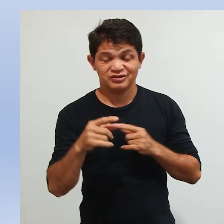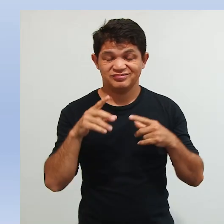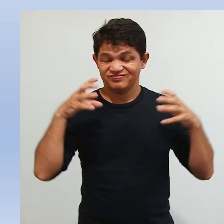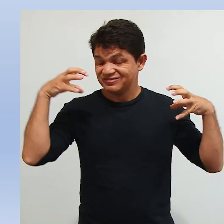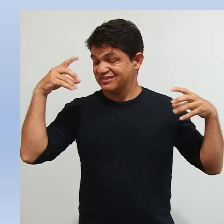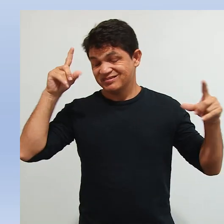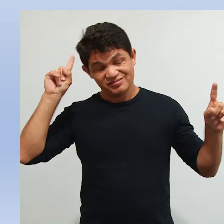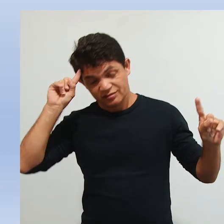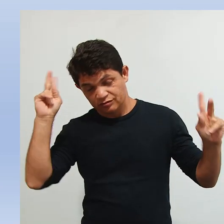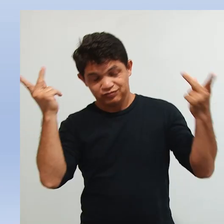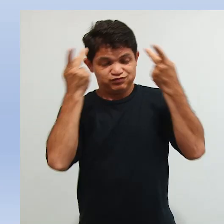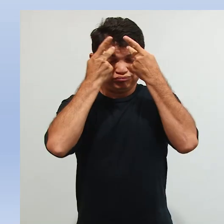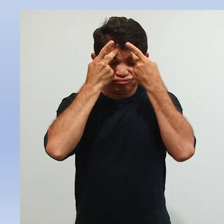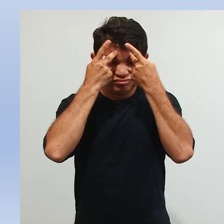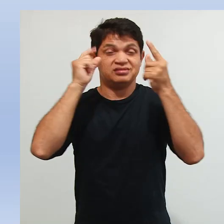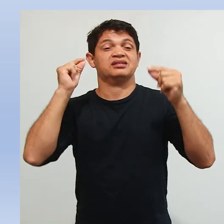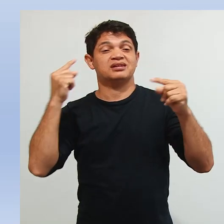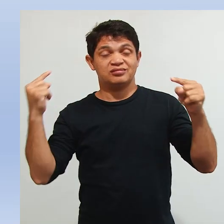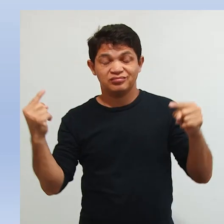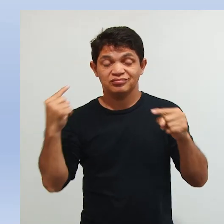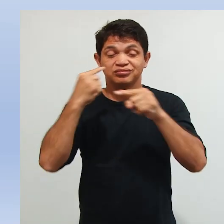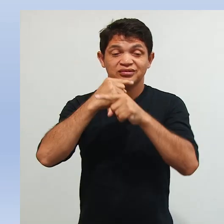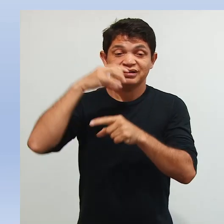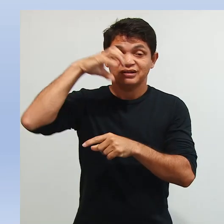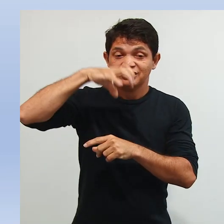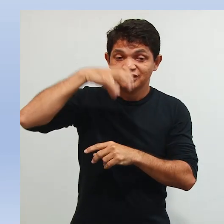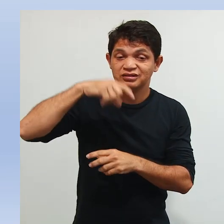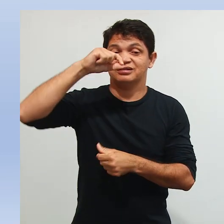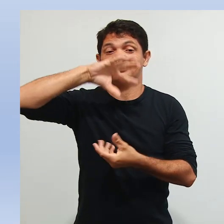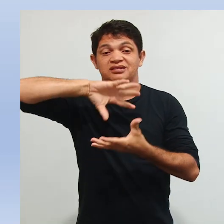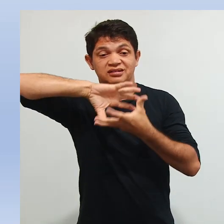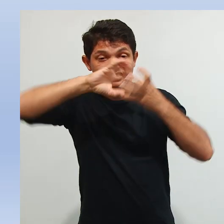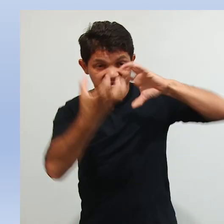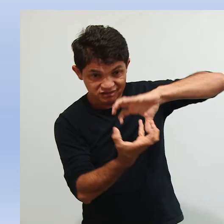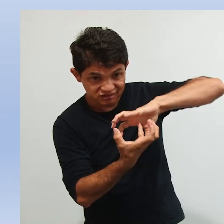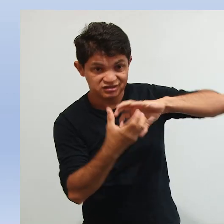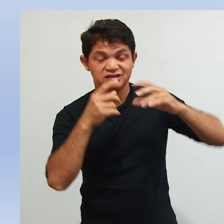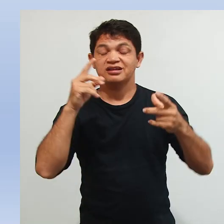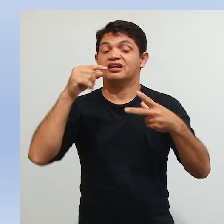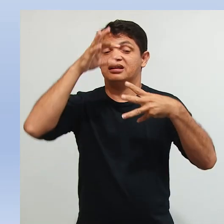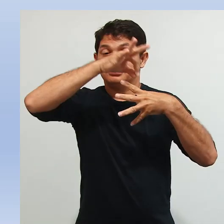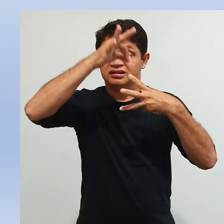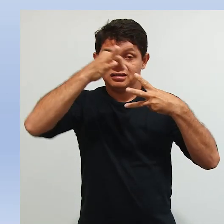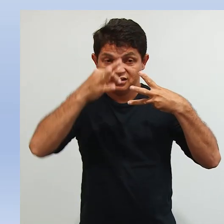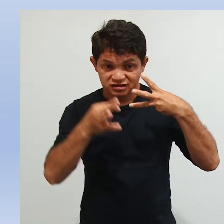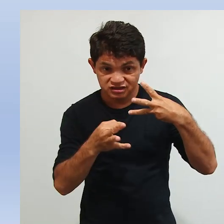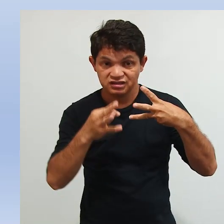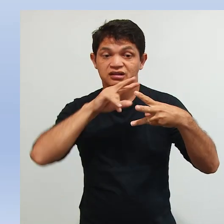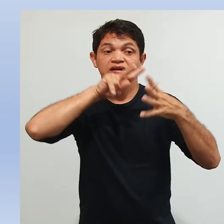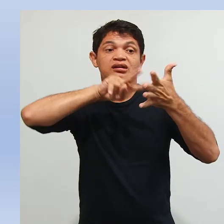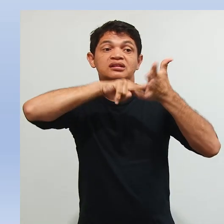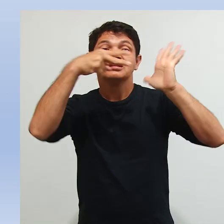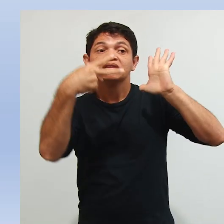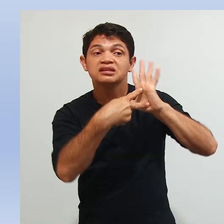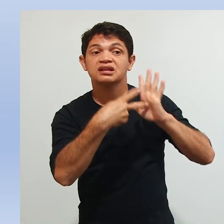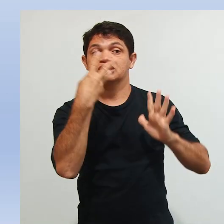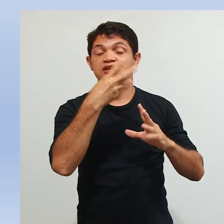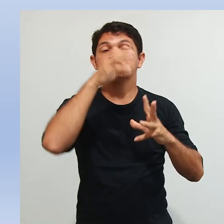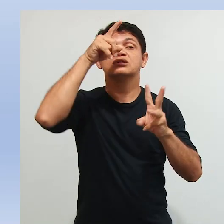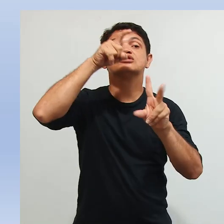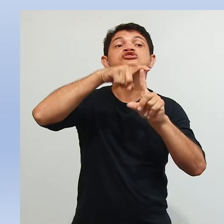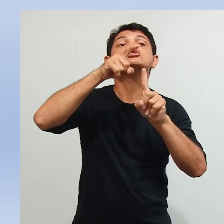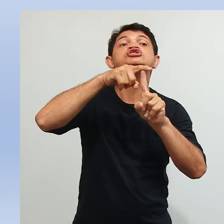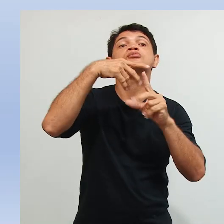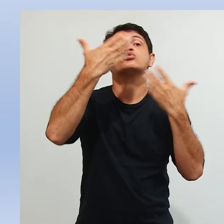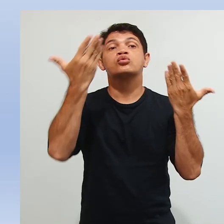é um guarda-chuva, né? E embaixo desse guarda-chuva nós temos 3 tipos. Aqui nesse slide